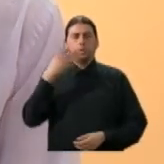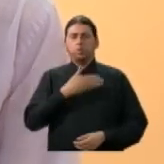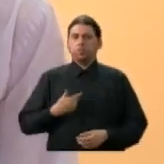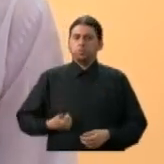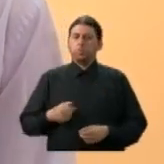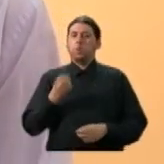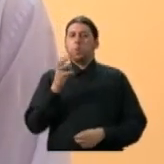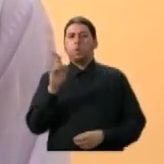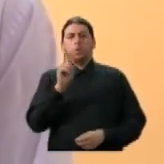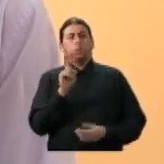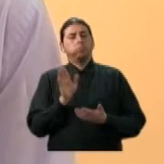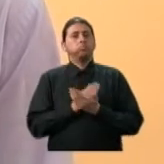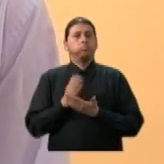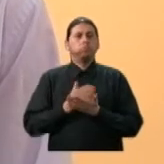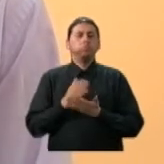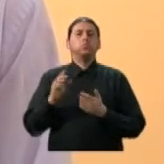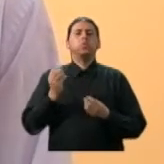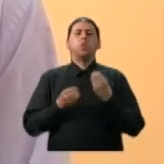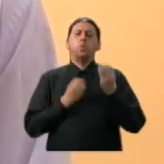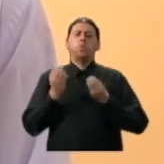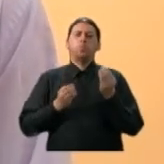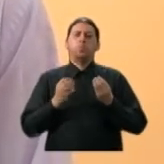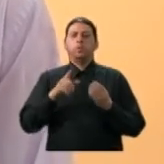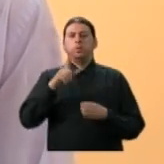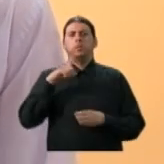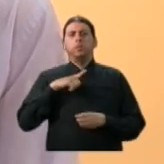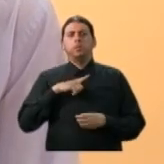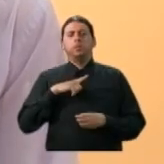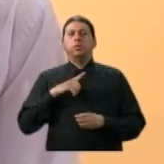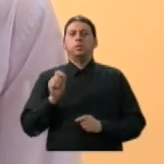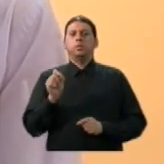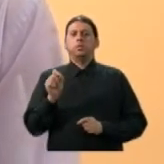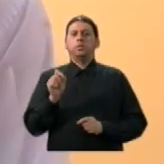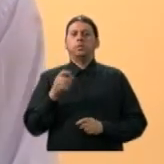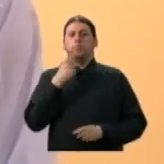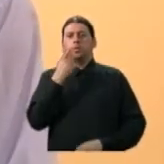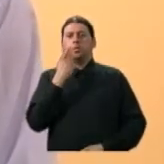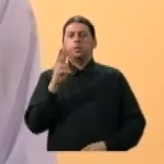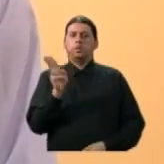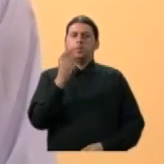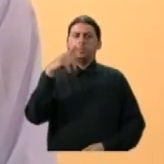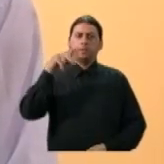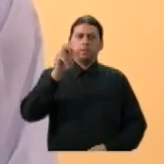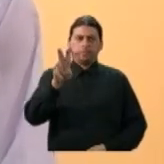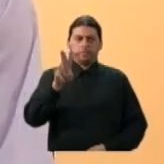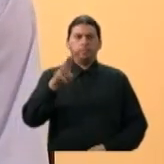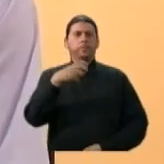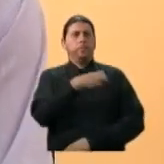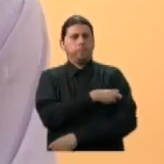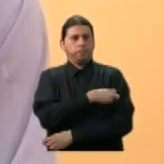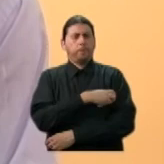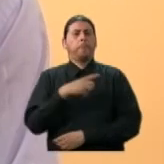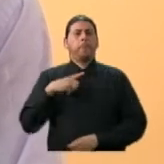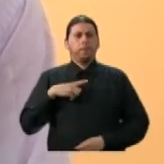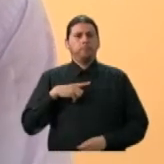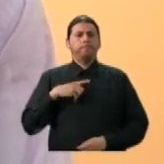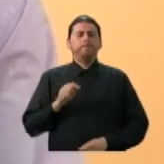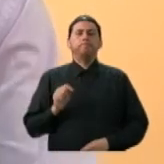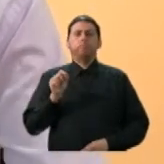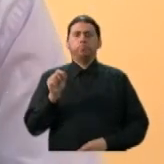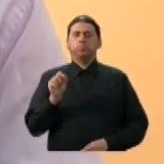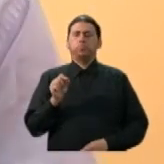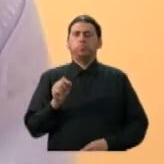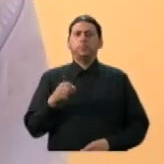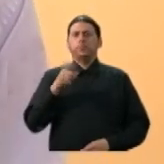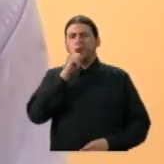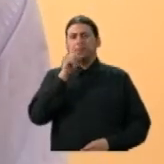não é política pública, como é que se lida com isso? Né? A gente está falando do HPV, a vacina do HPV tem encontrado uma séria resistência, né? Porque os pais não